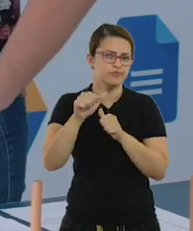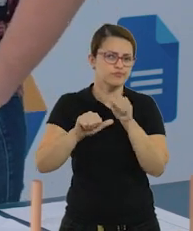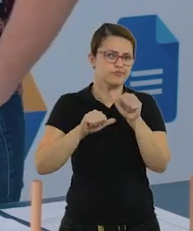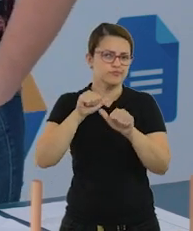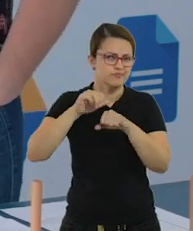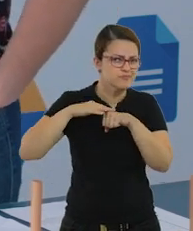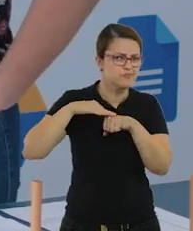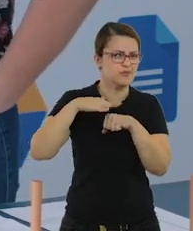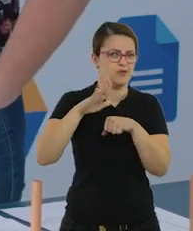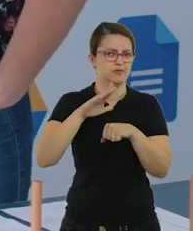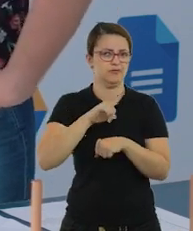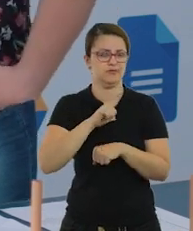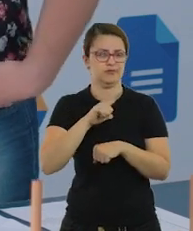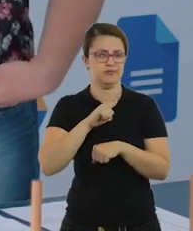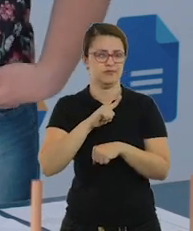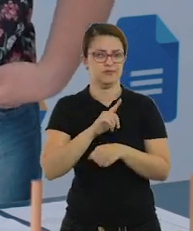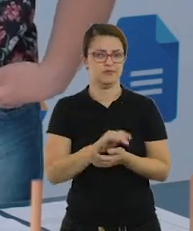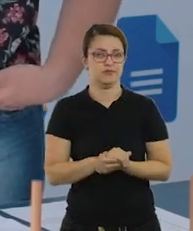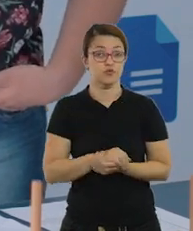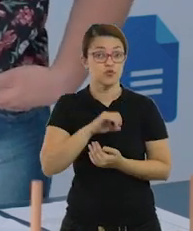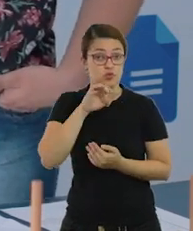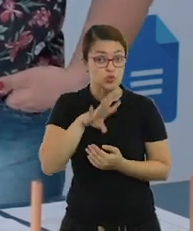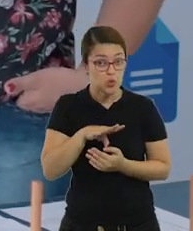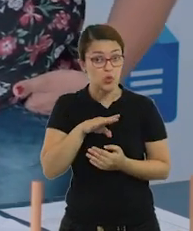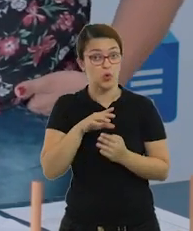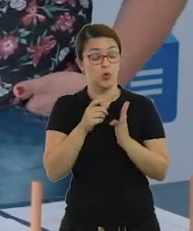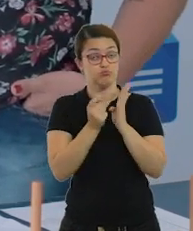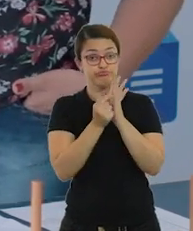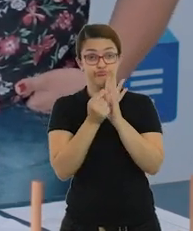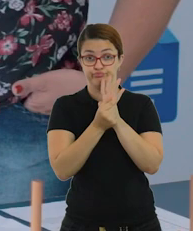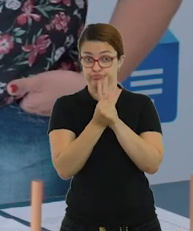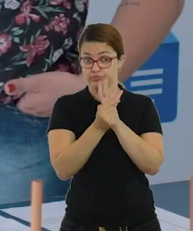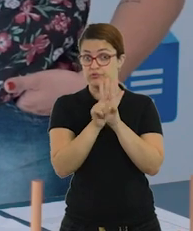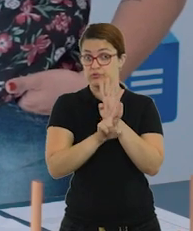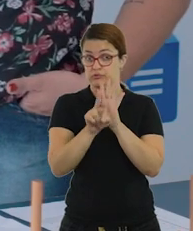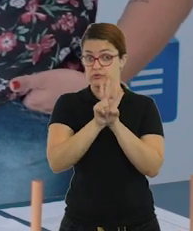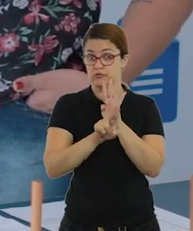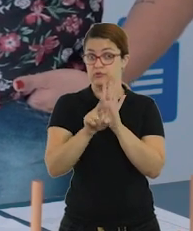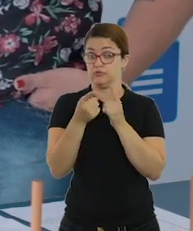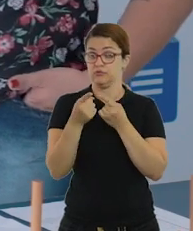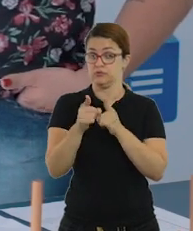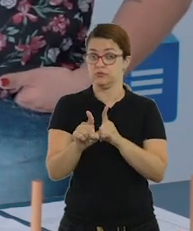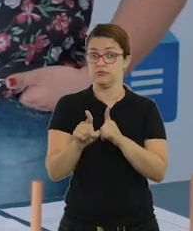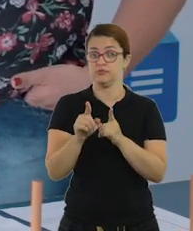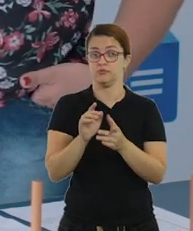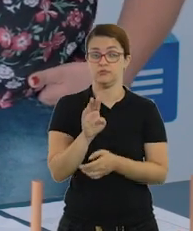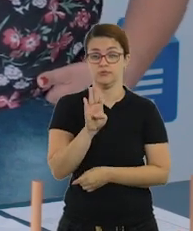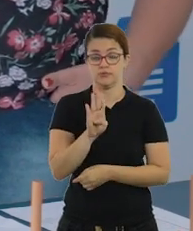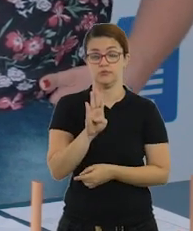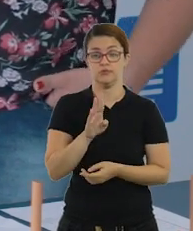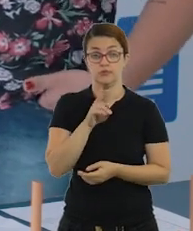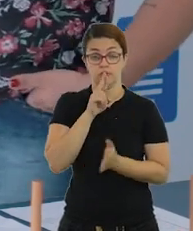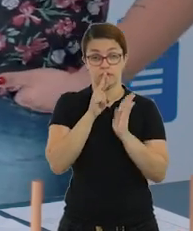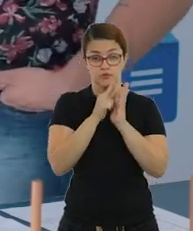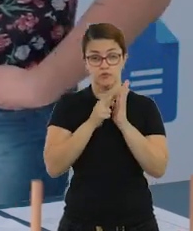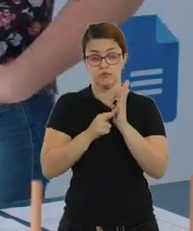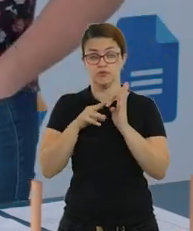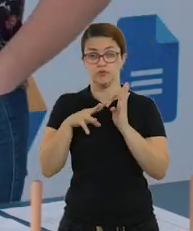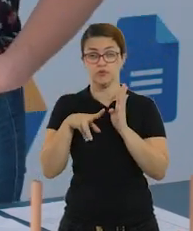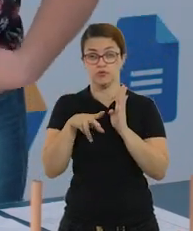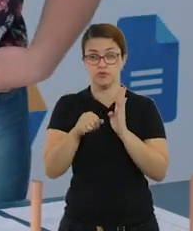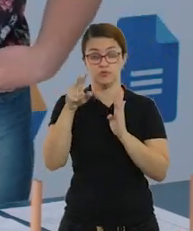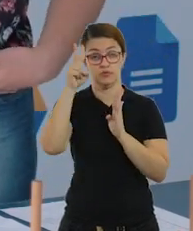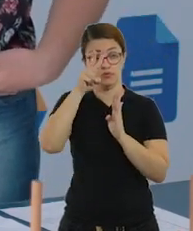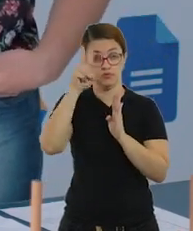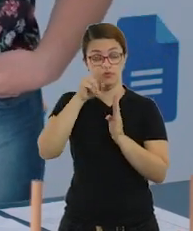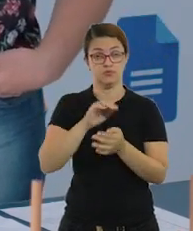de transformar esse número no maior que ele pode ser, tá? Usando somente esses algarismos. Então esse é o desafio da atividade B, responder